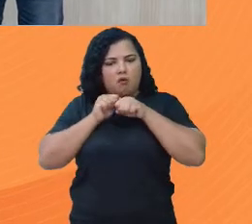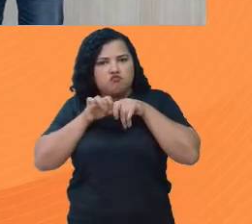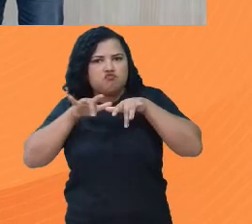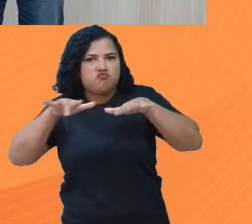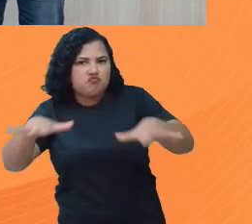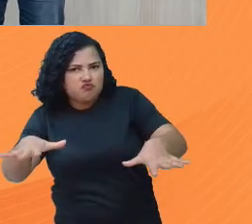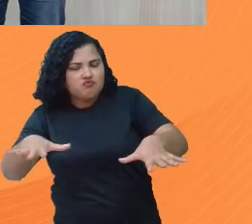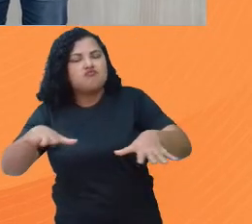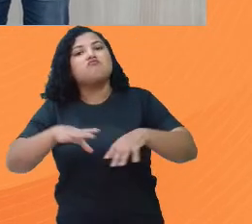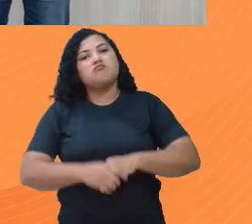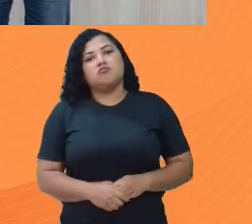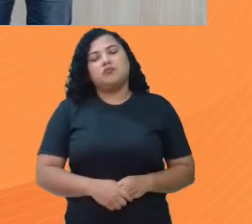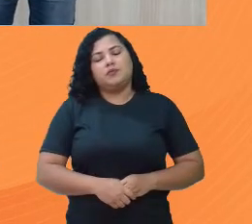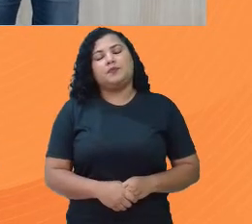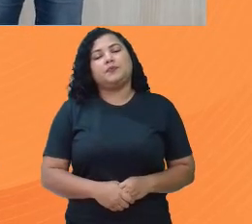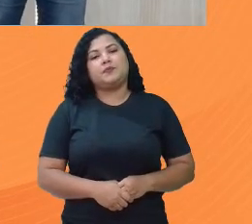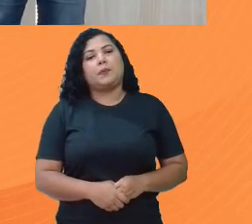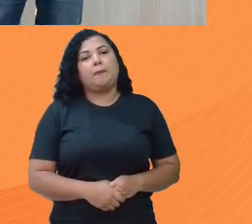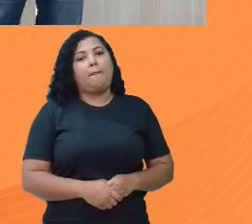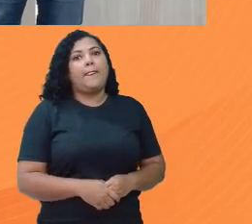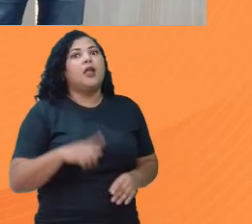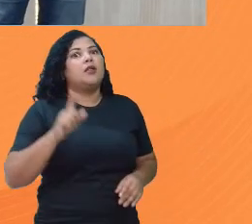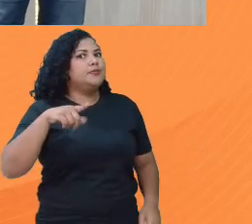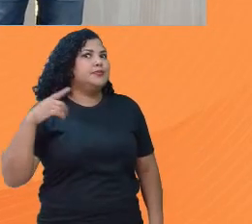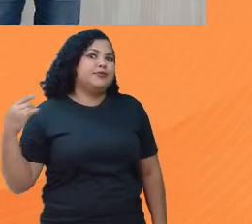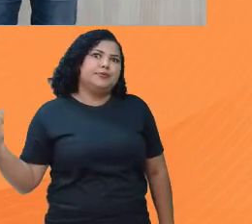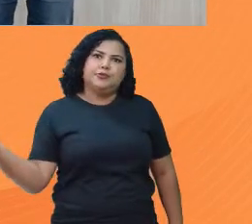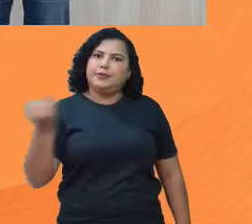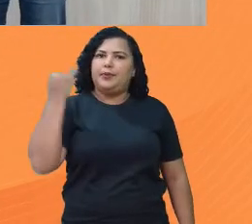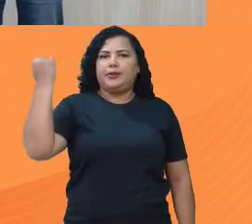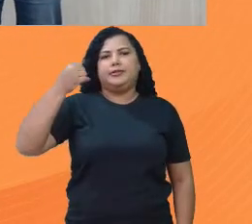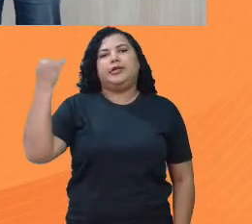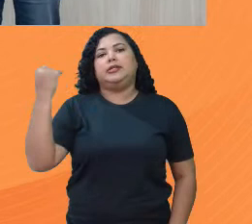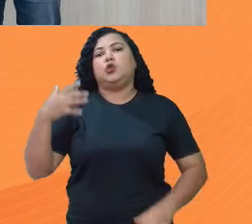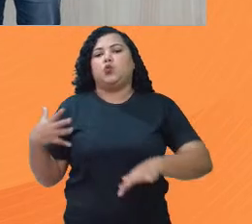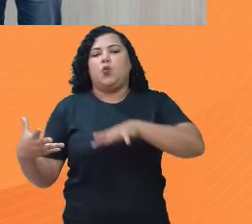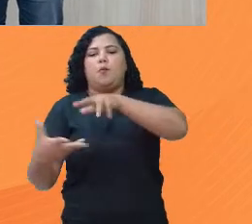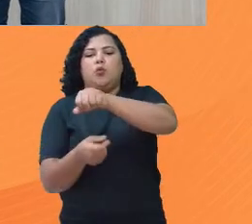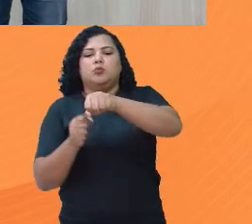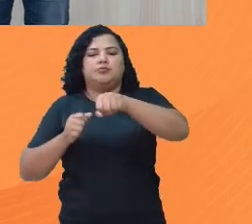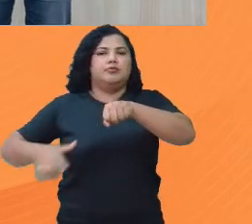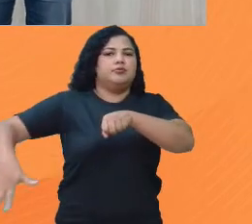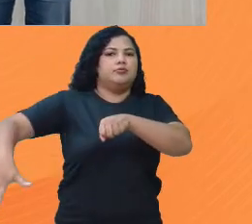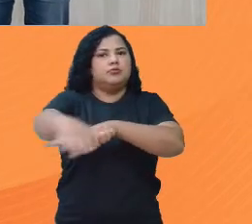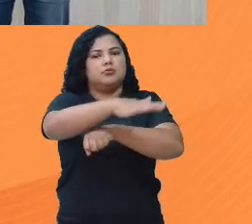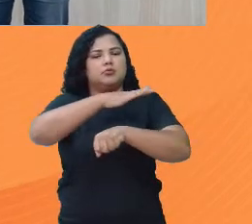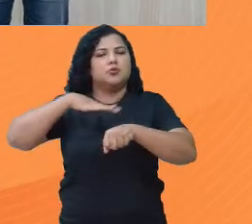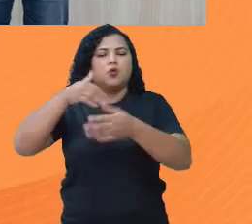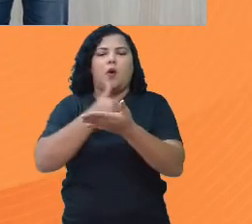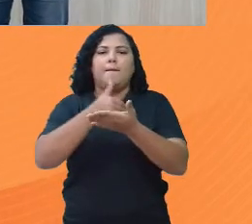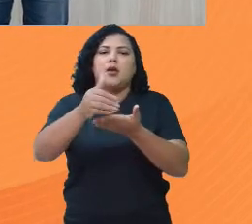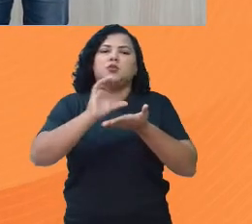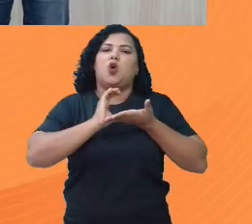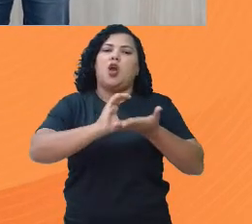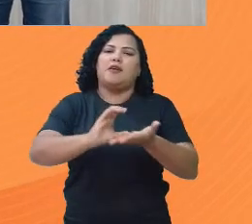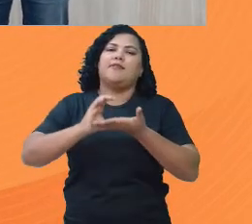isso foi, né, tão importante que ganhou o mundo muito rapidamente. Então, investidores começaram a construir ferrovias em